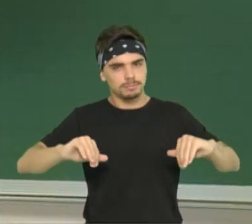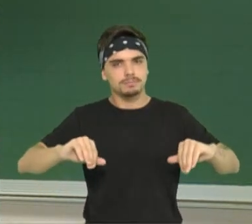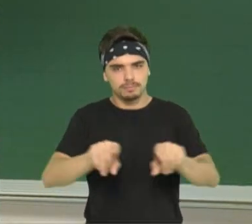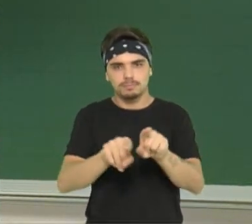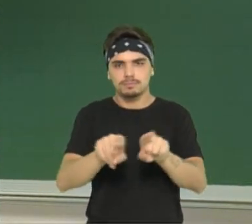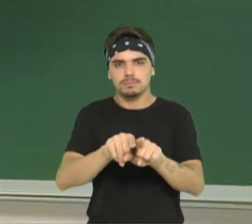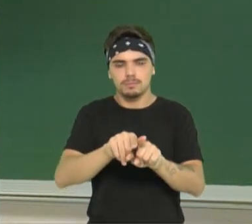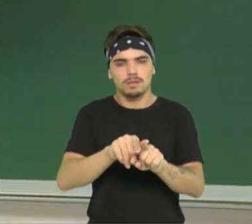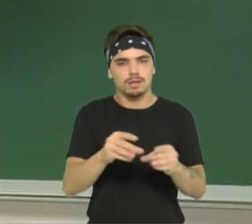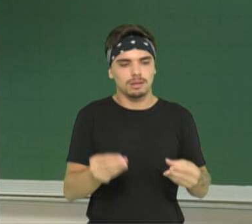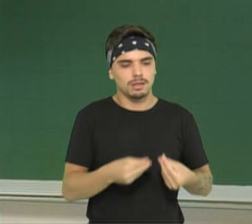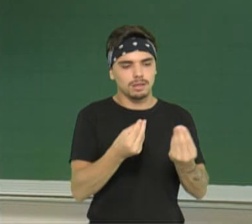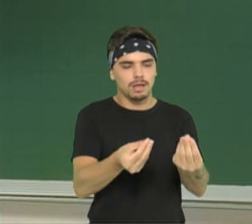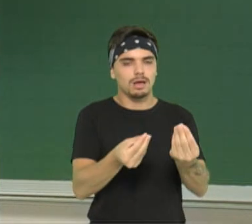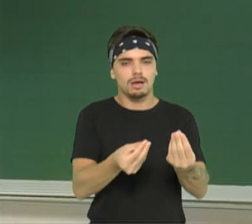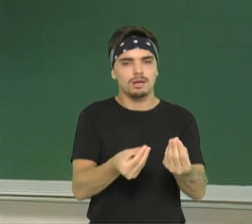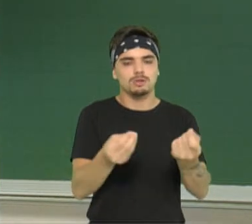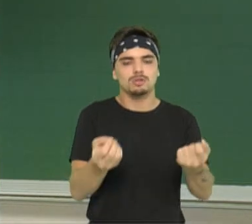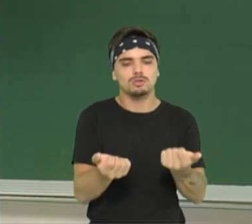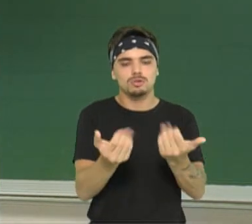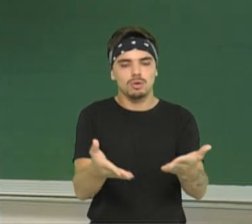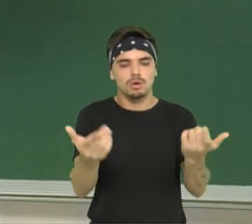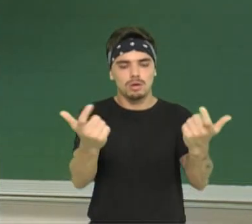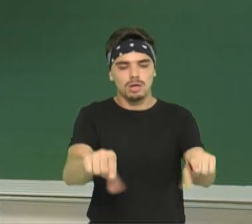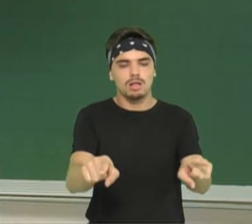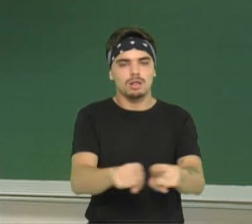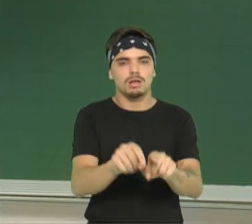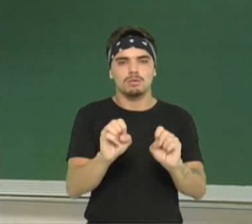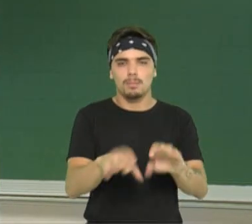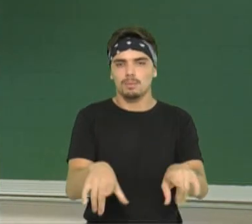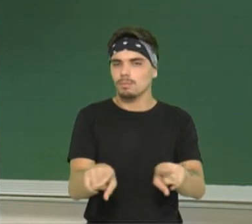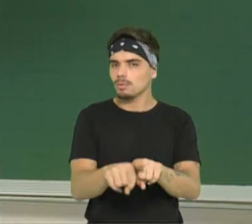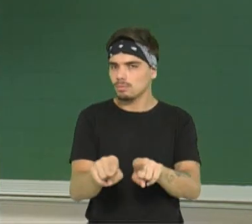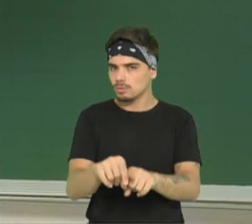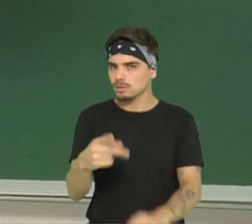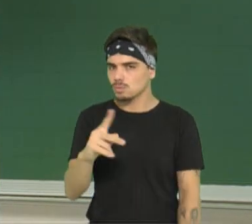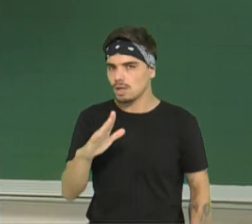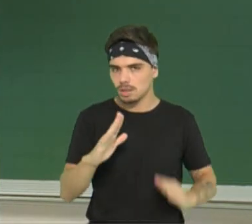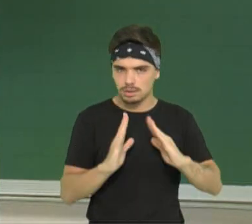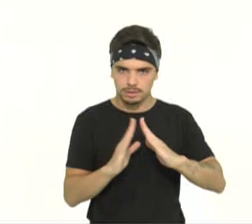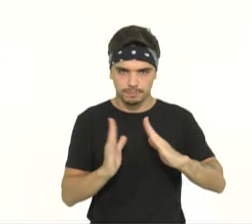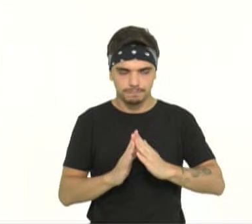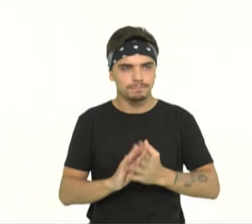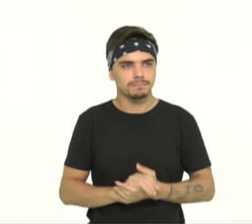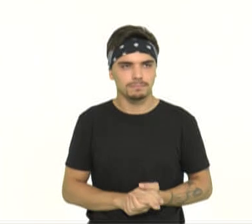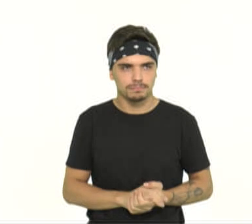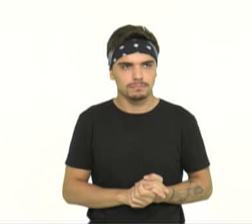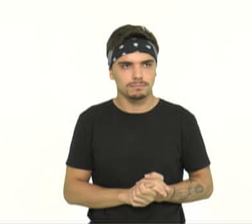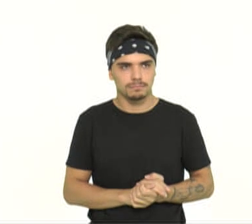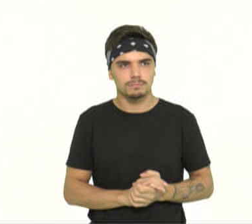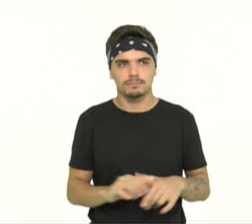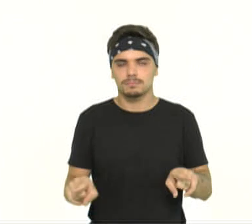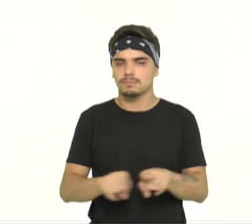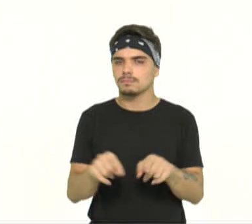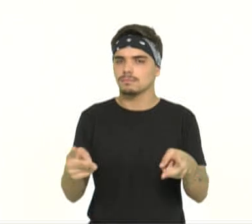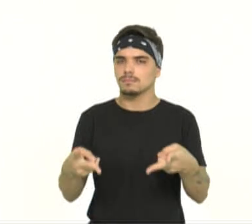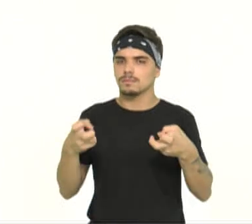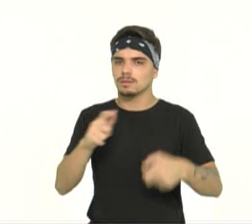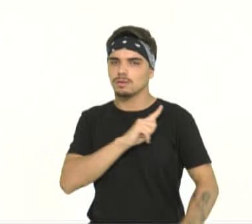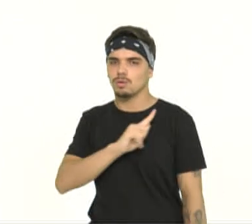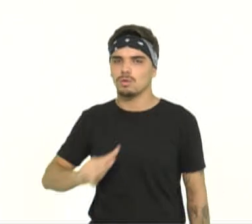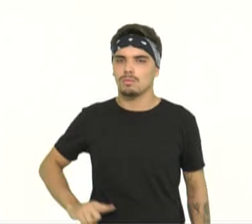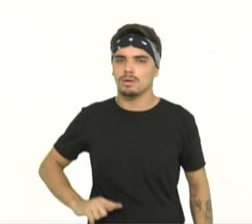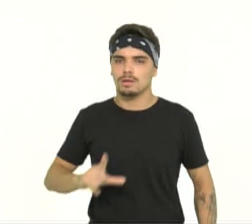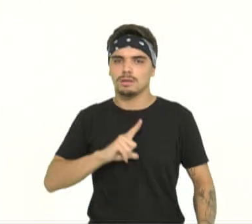o destino correto para esses objetos que você vai gerar aí como lixo na sua casa. Perceber se os governos estão destinando os